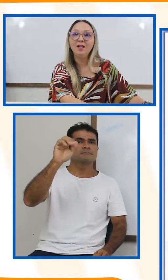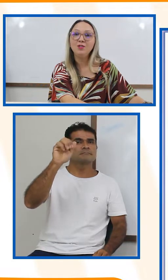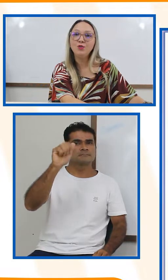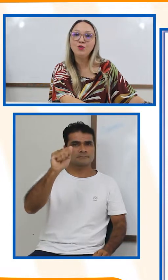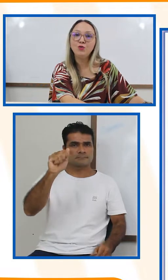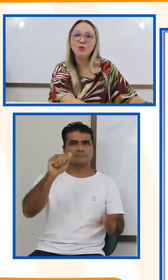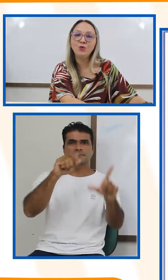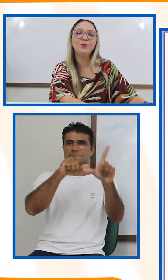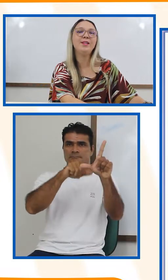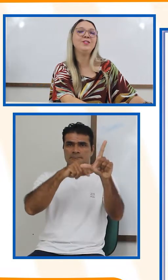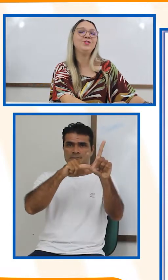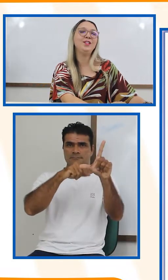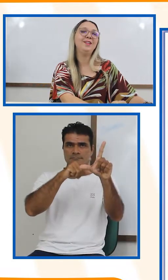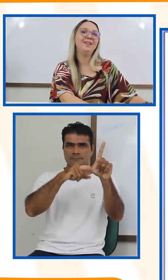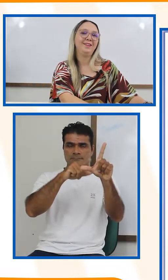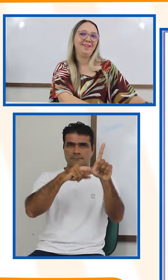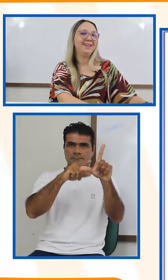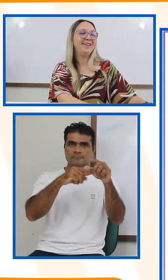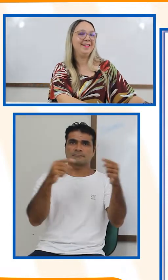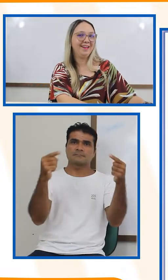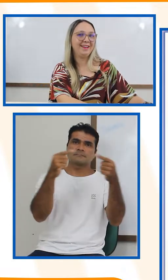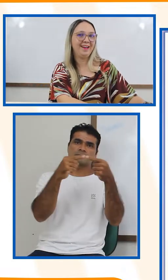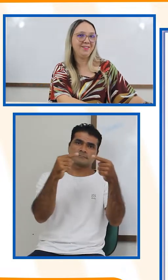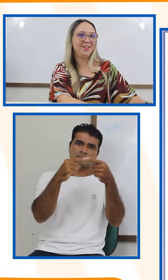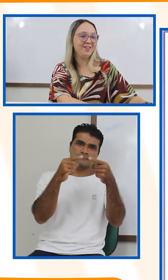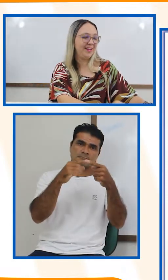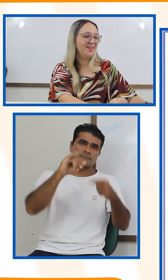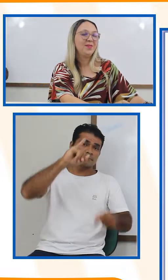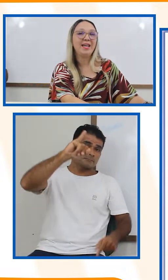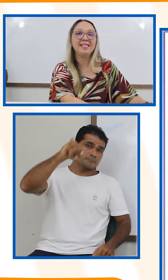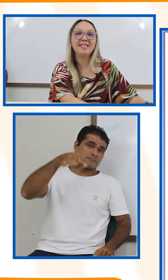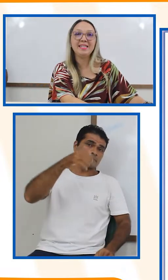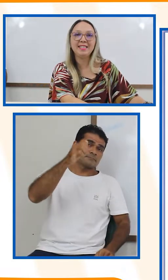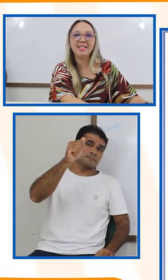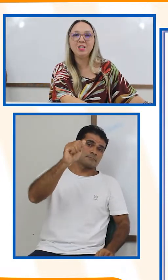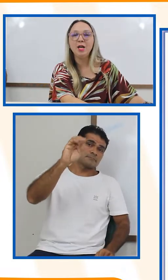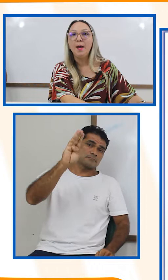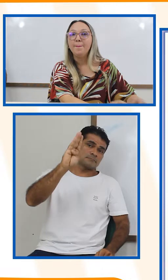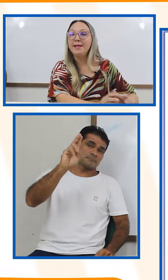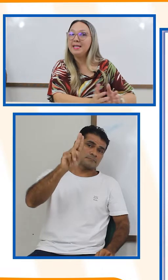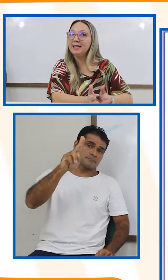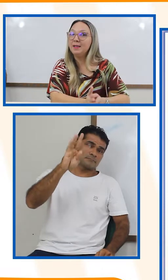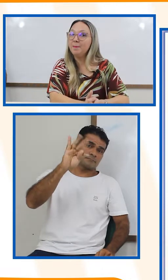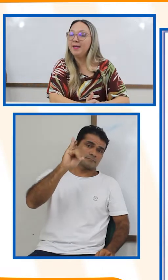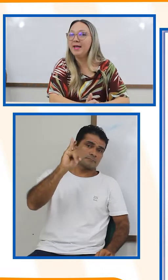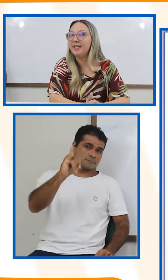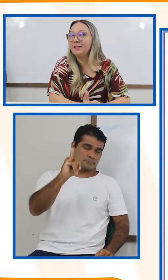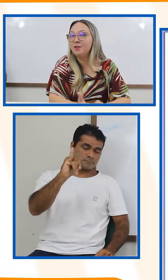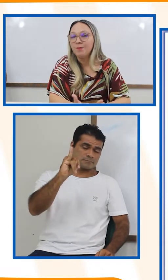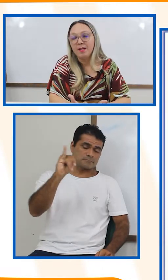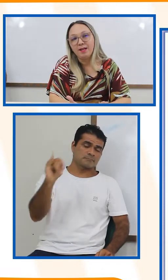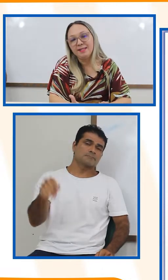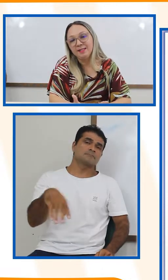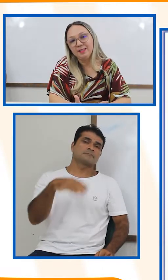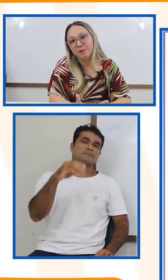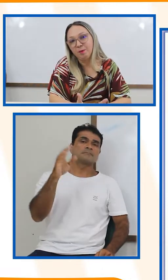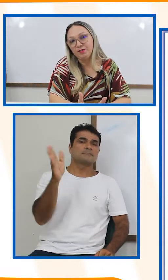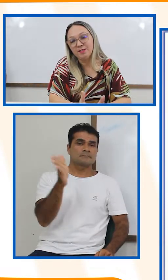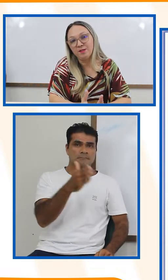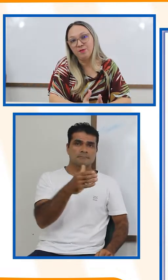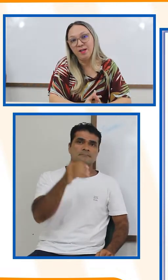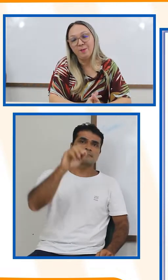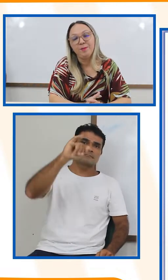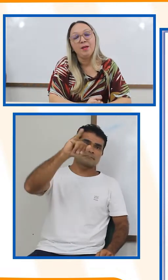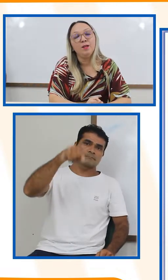de juriti. Que legal, não é? Essa letrinha, mas ela também é letra... Essa letra